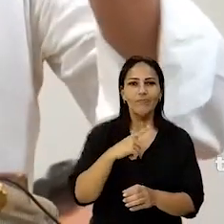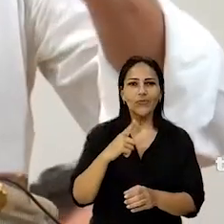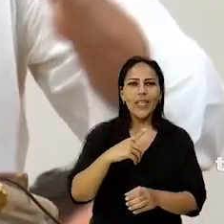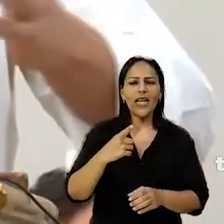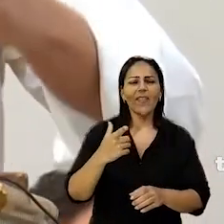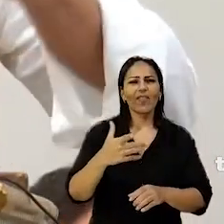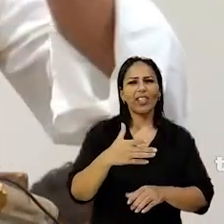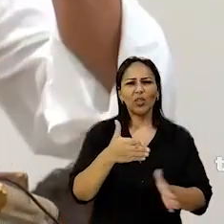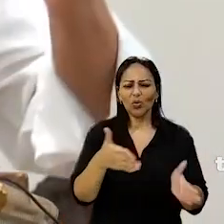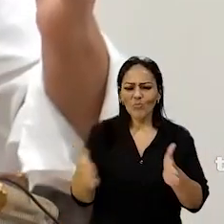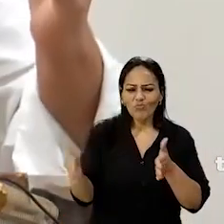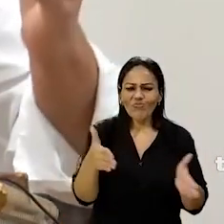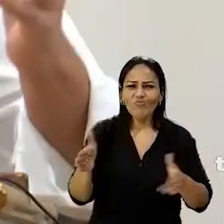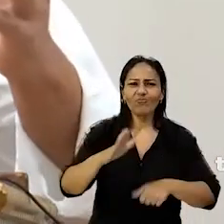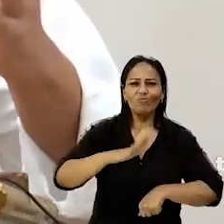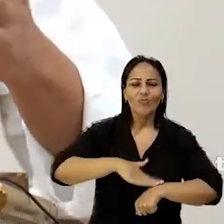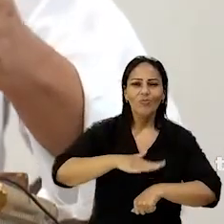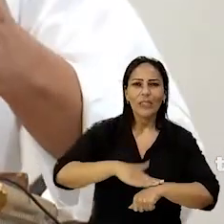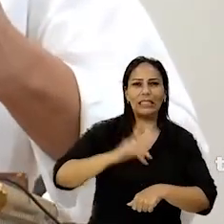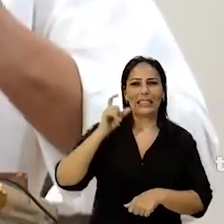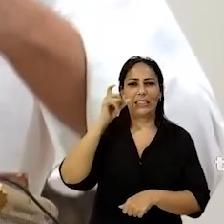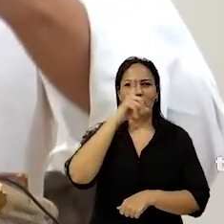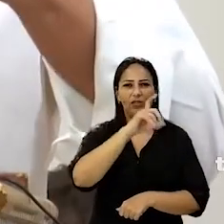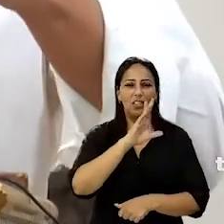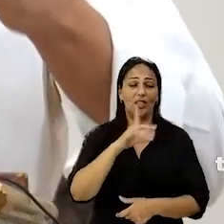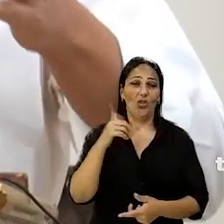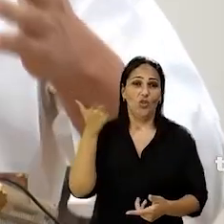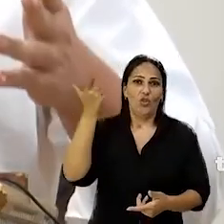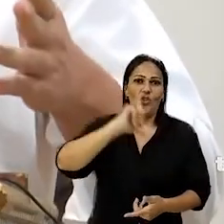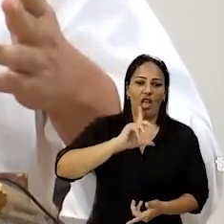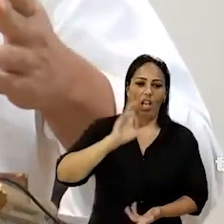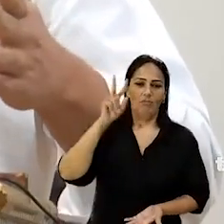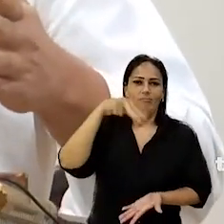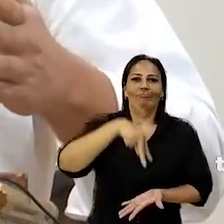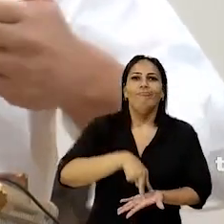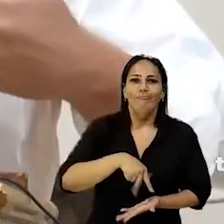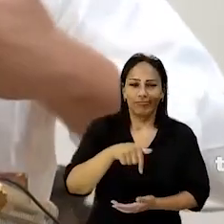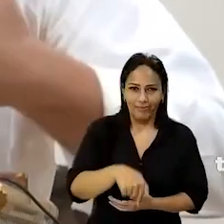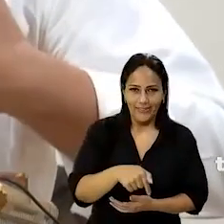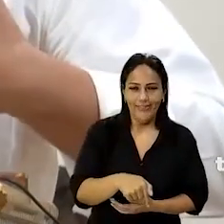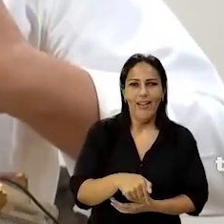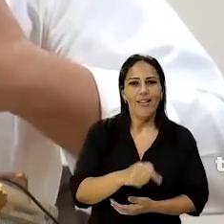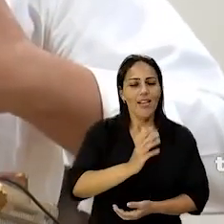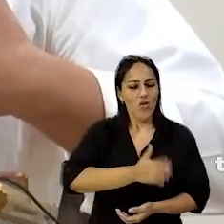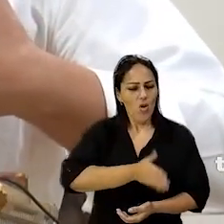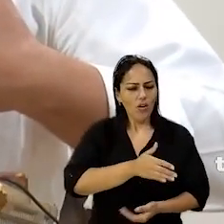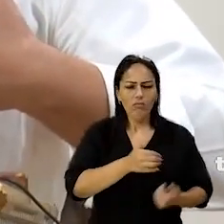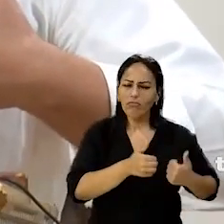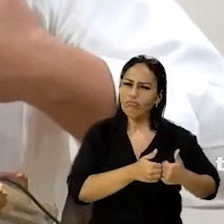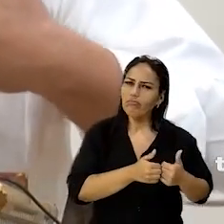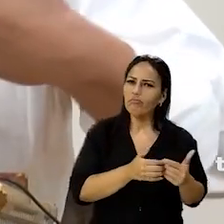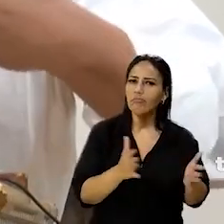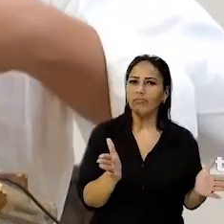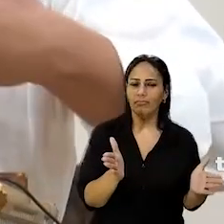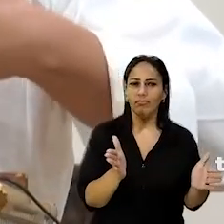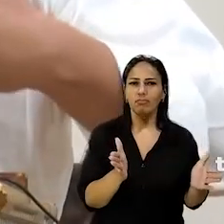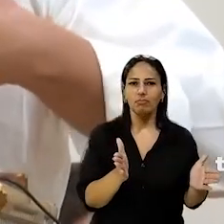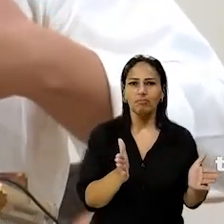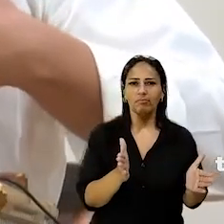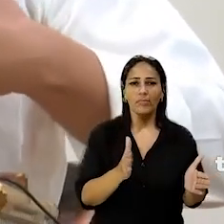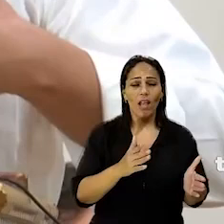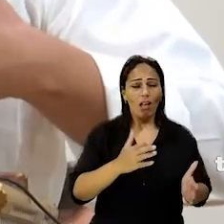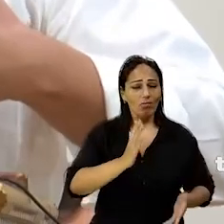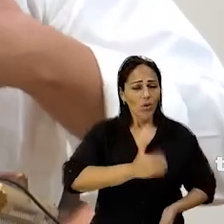Atravessamos desertos, obstáculos, chegamos aqui inteiro. De coração aberto,